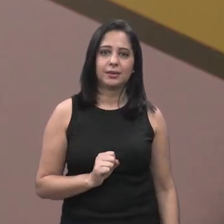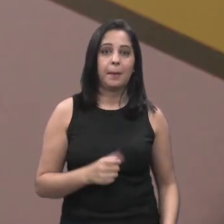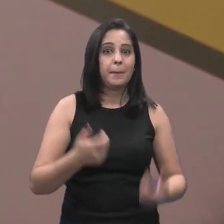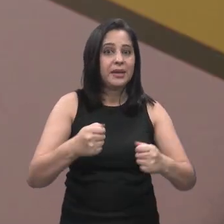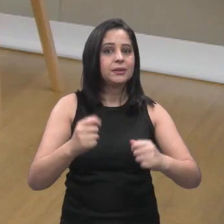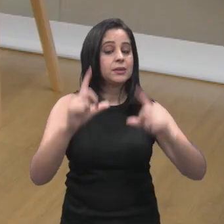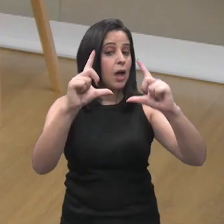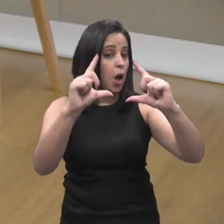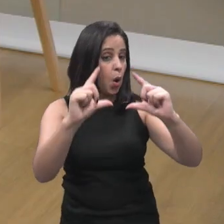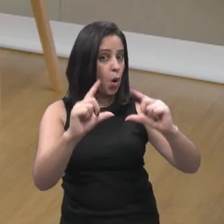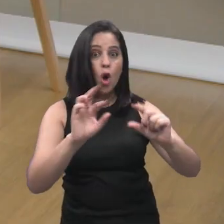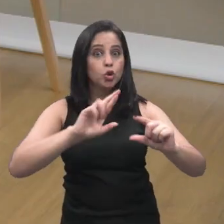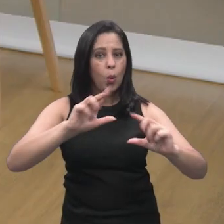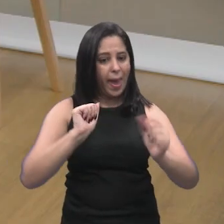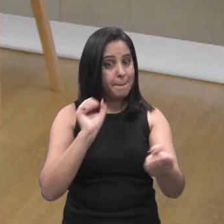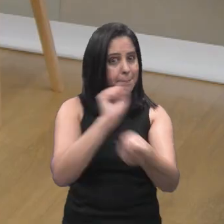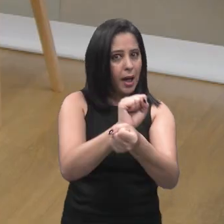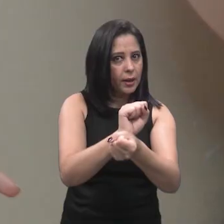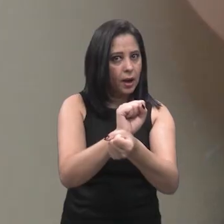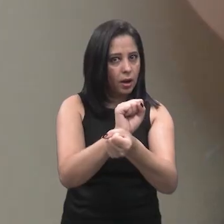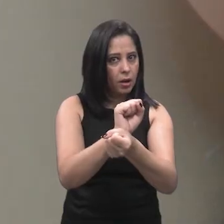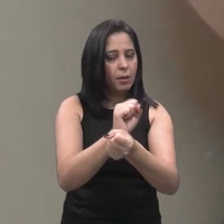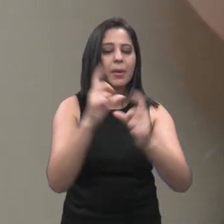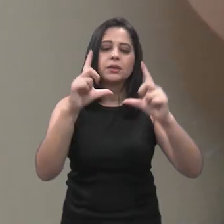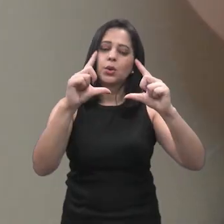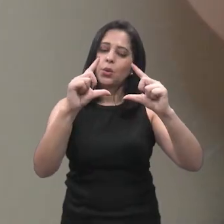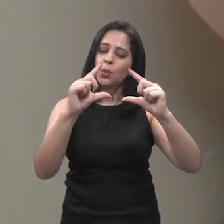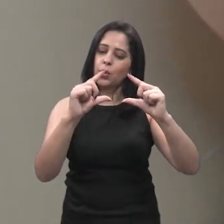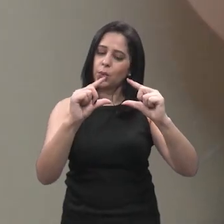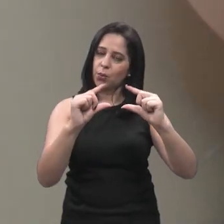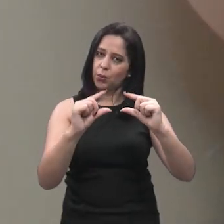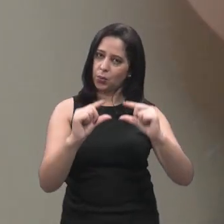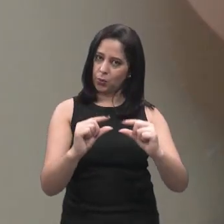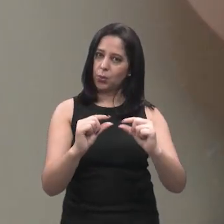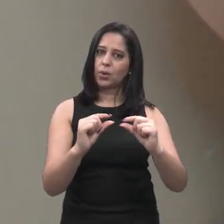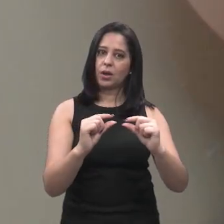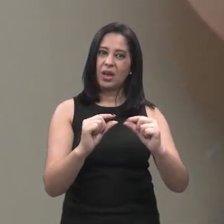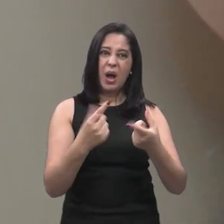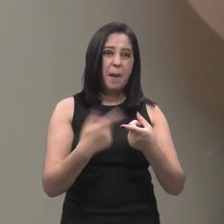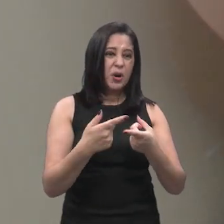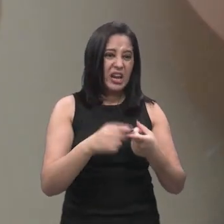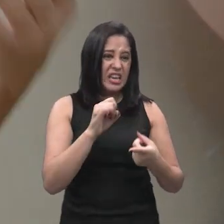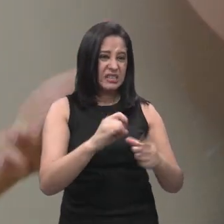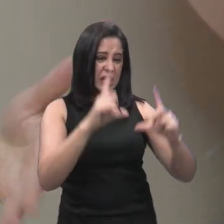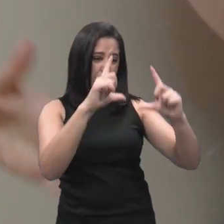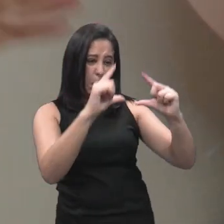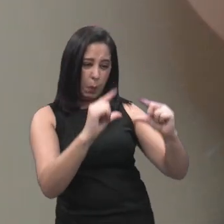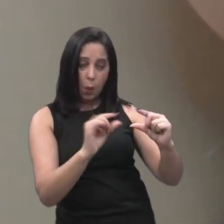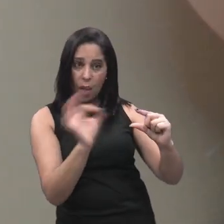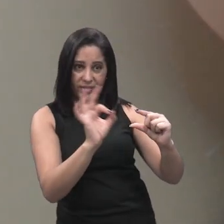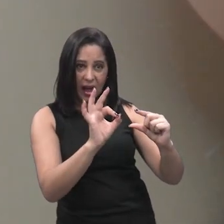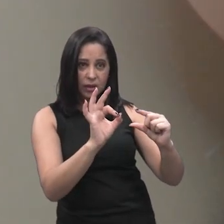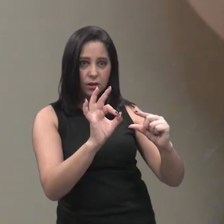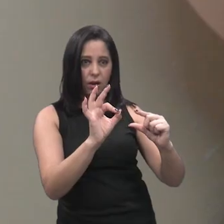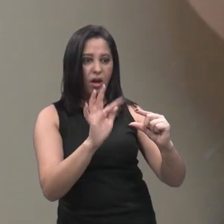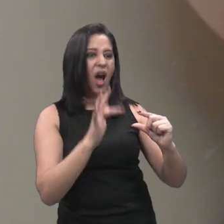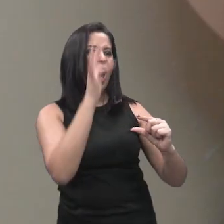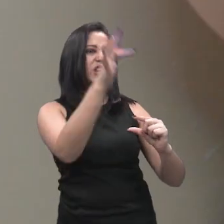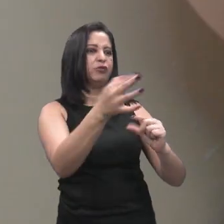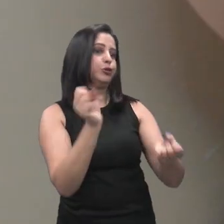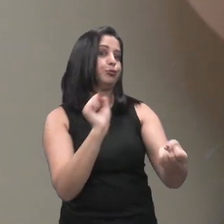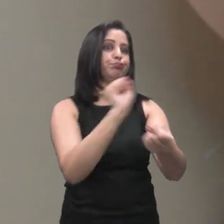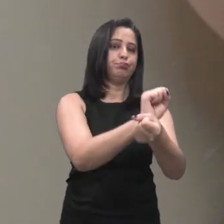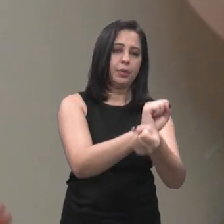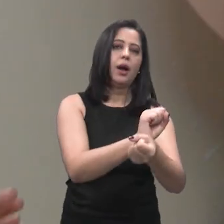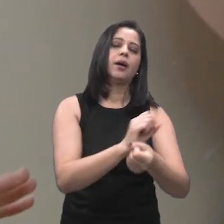coisa certa. Seja disciplinado. É legal que você falou, né, doutora, de diminuir. É importante diminuir, seguir a risca para não